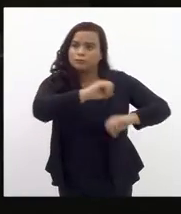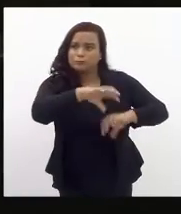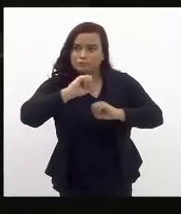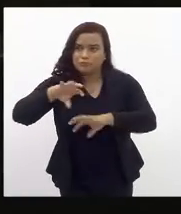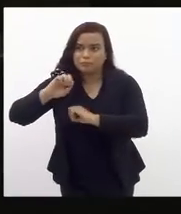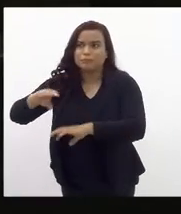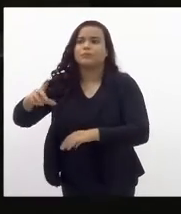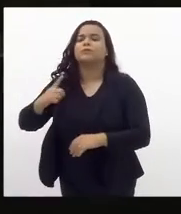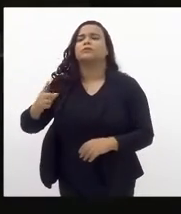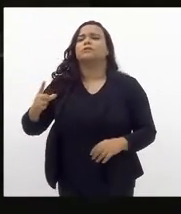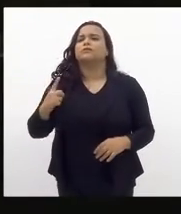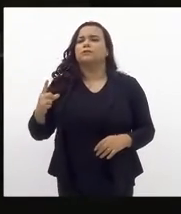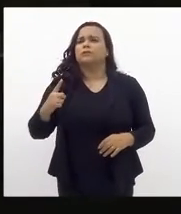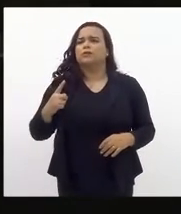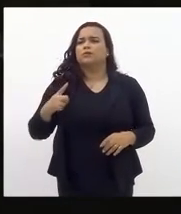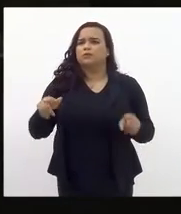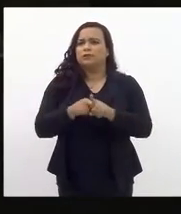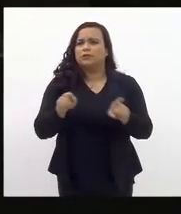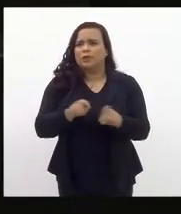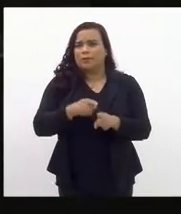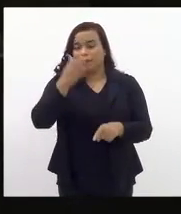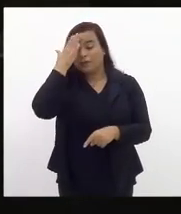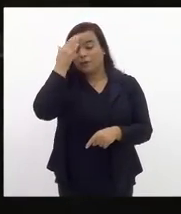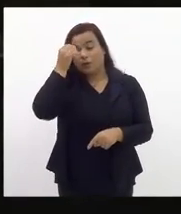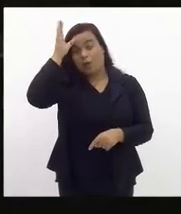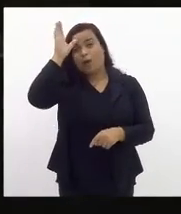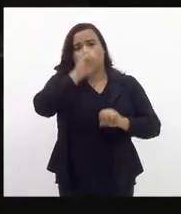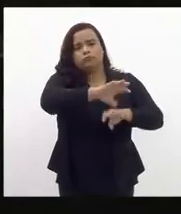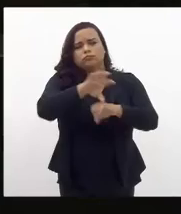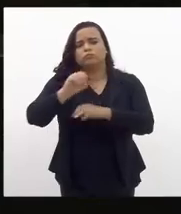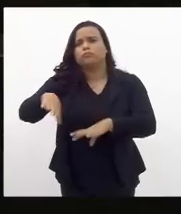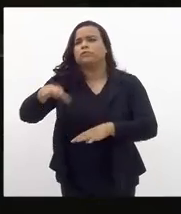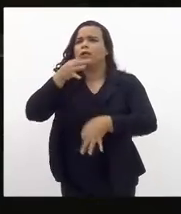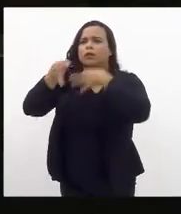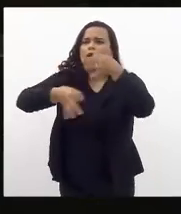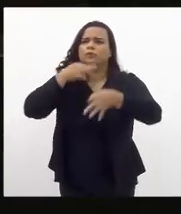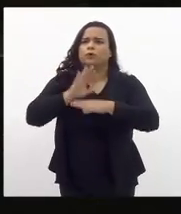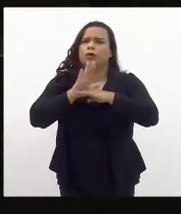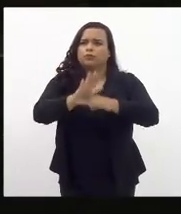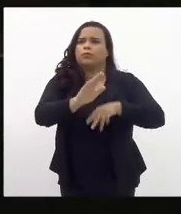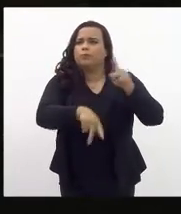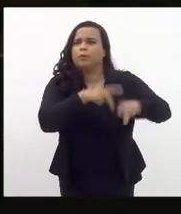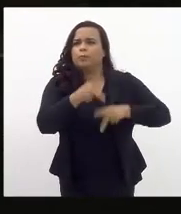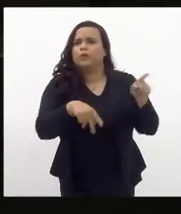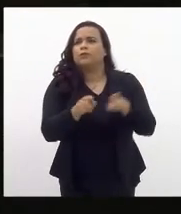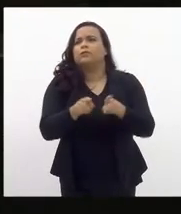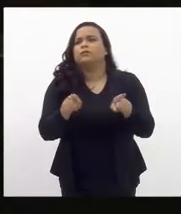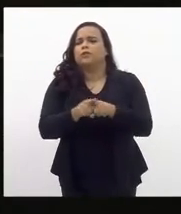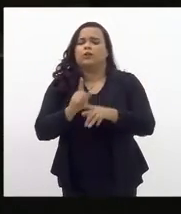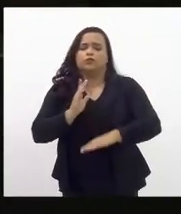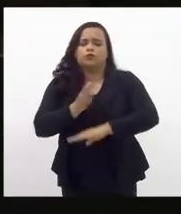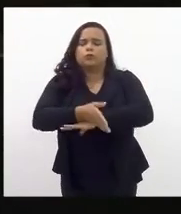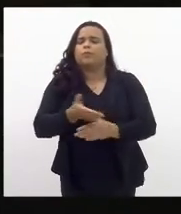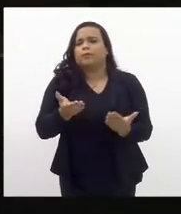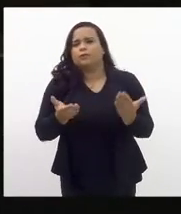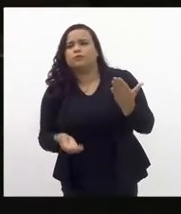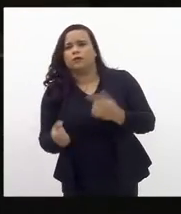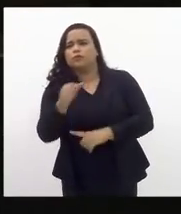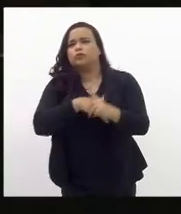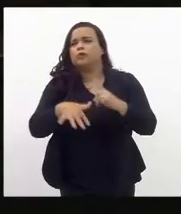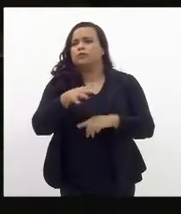conhecimento crítico em favor da população, em favor da superação das desigualdades sociais, têm